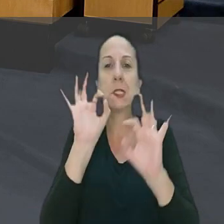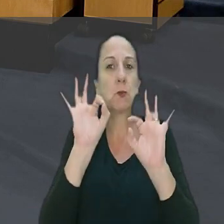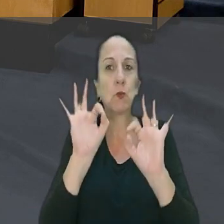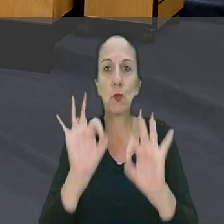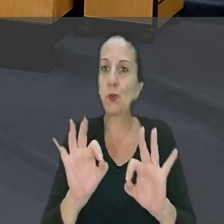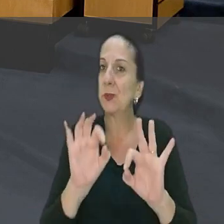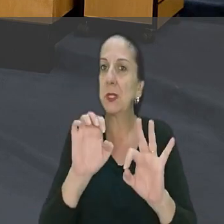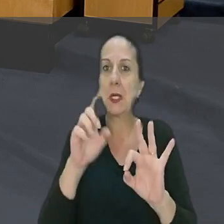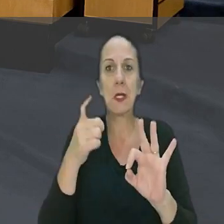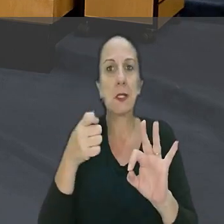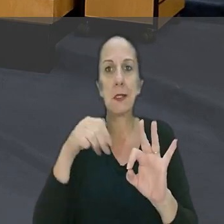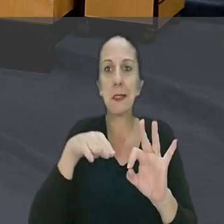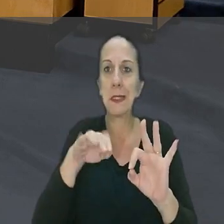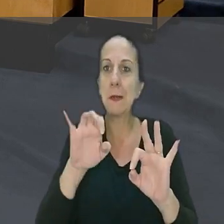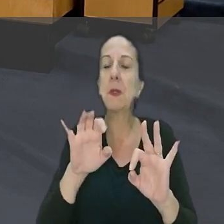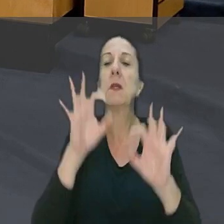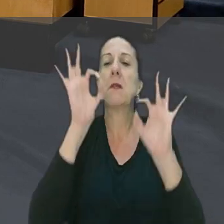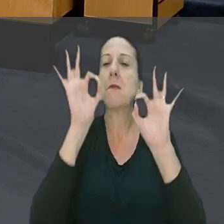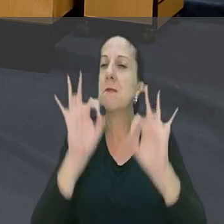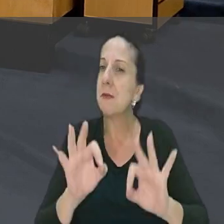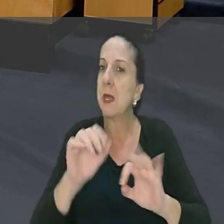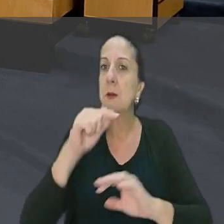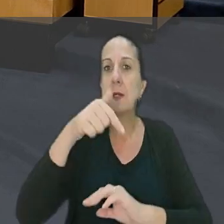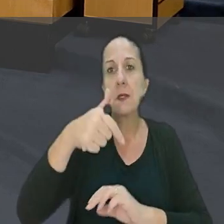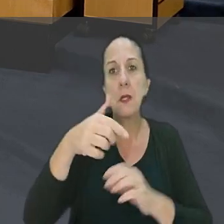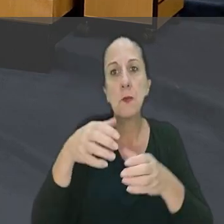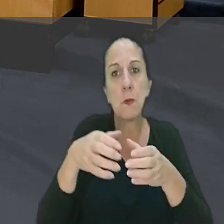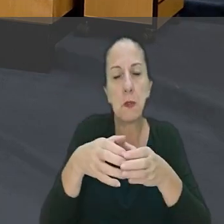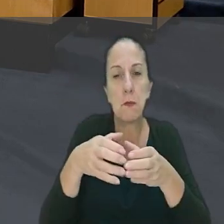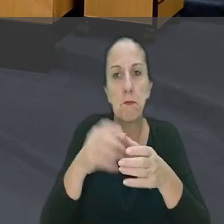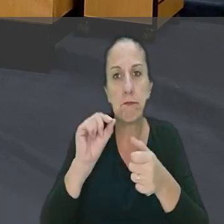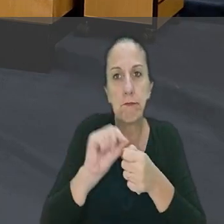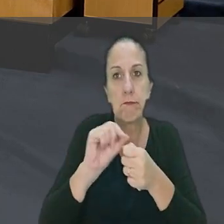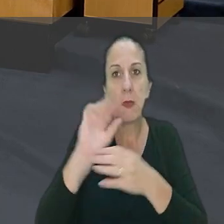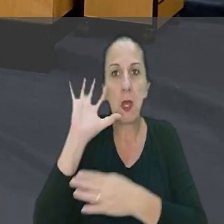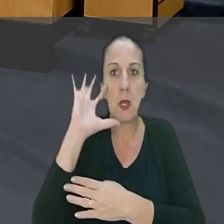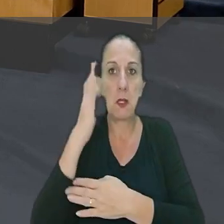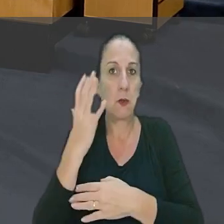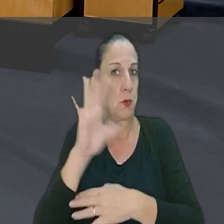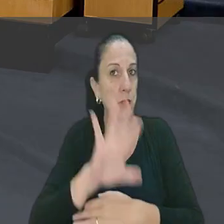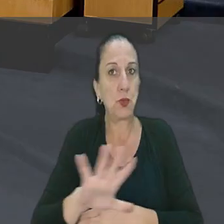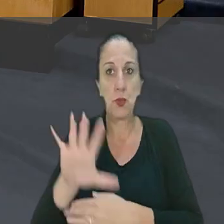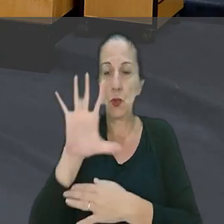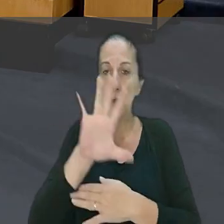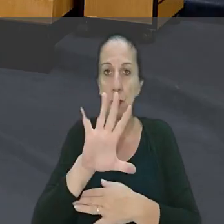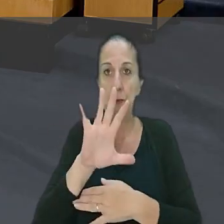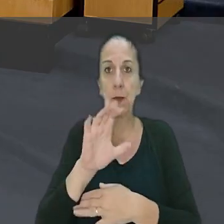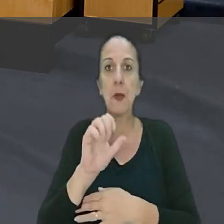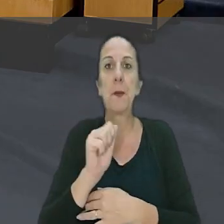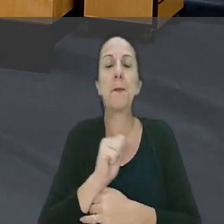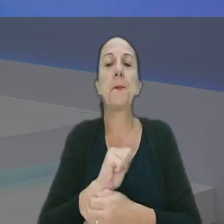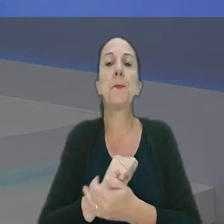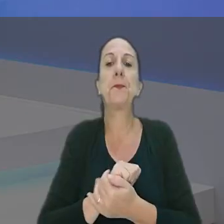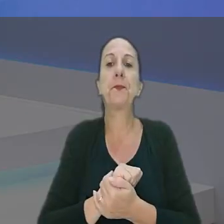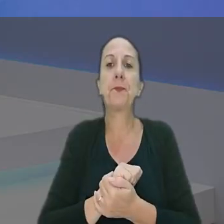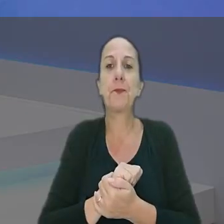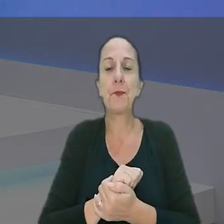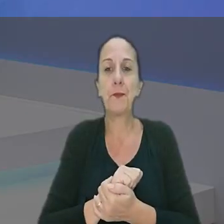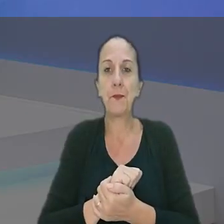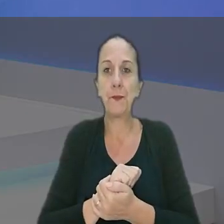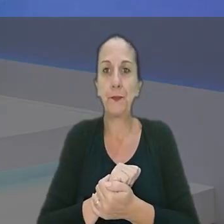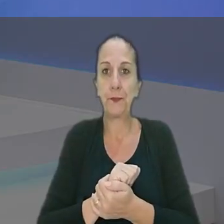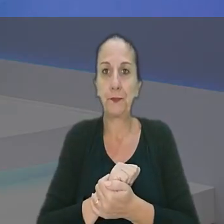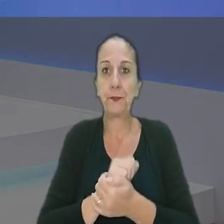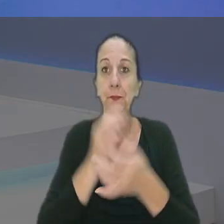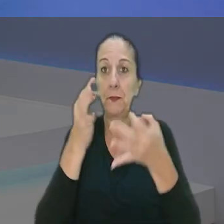a inviabilização do exame foi aplicada corretamente pela 7ª turma. A decisão foi unânime. Anderson,